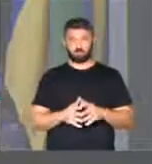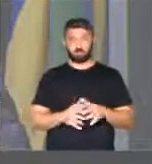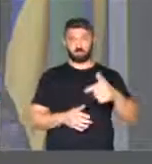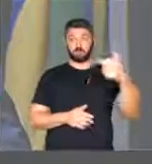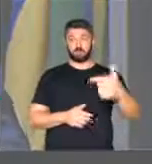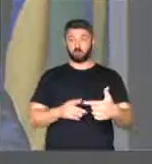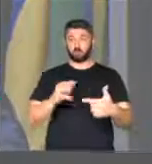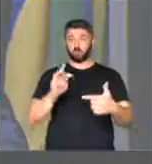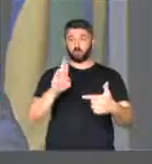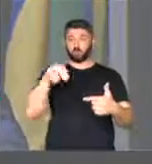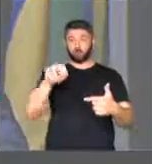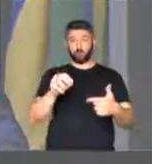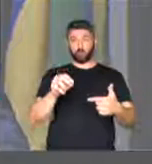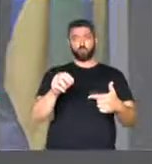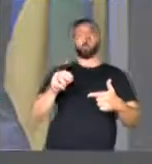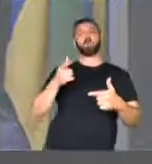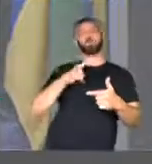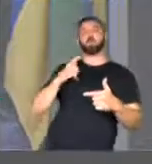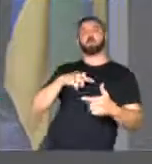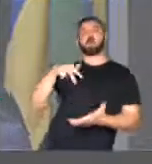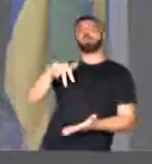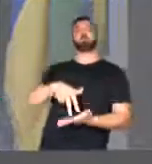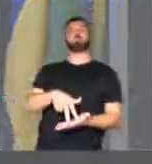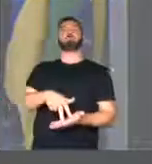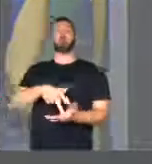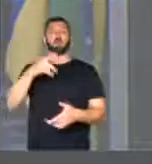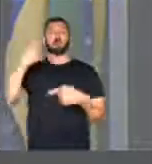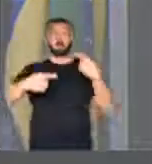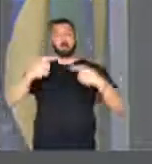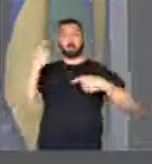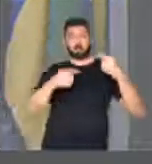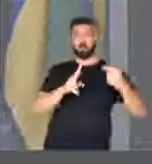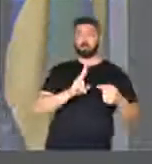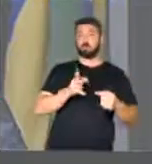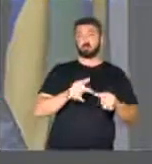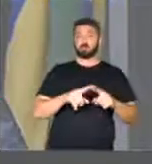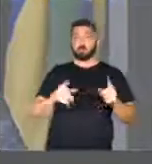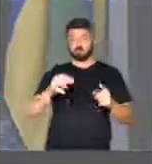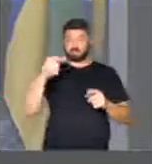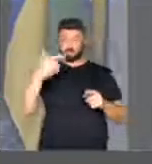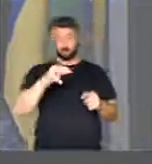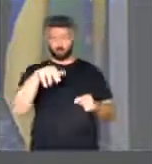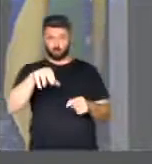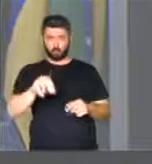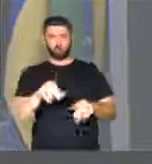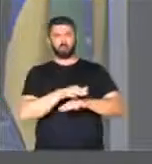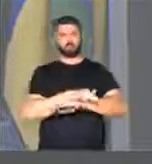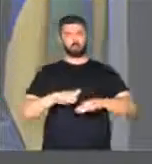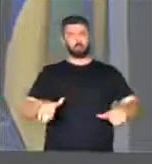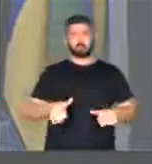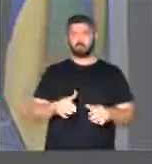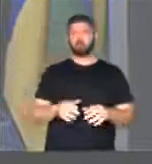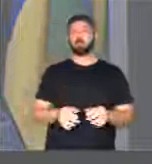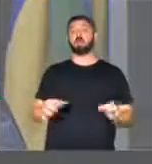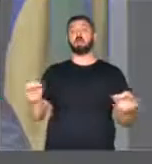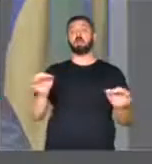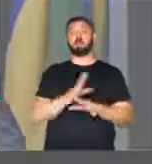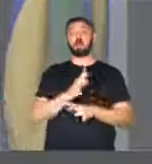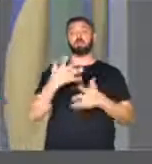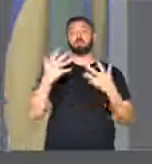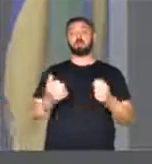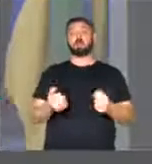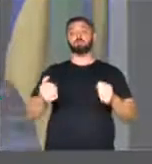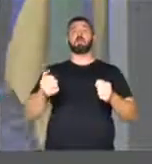um segundo turno, palanques ainda estão armados, mas que após o segundo turno se desarmem os palanques e que nós